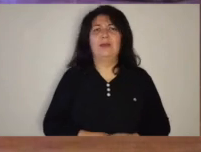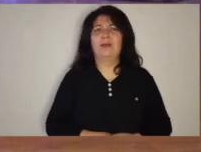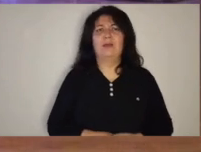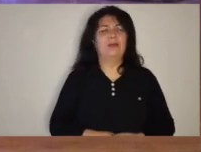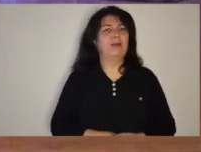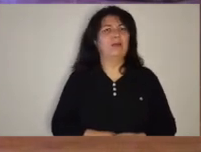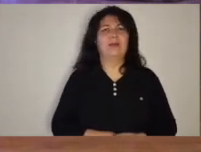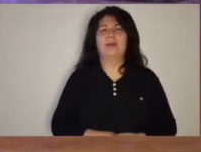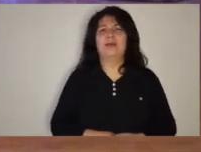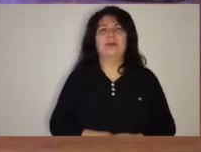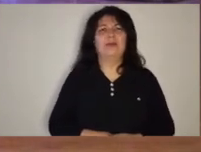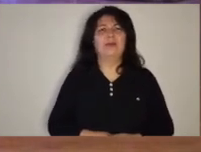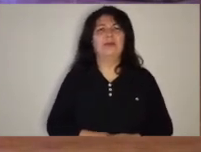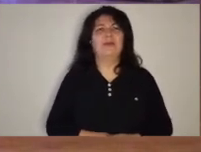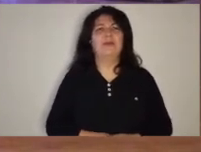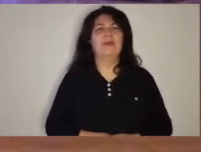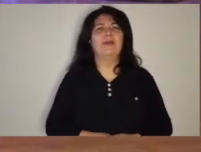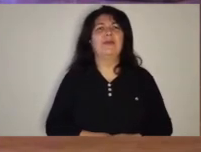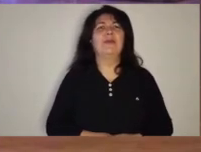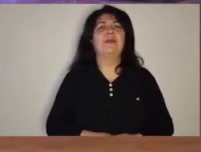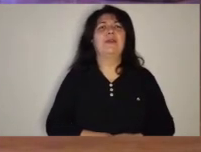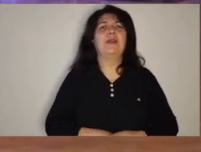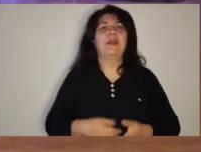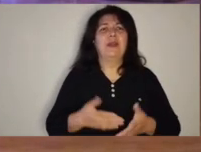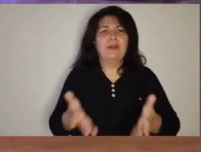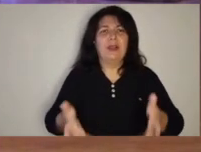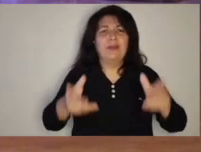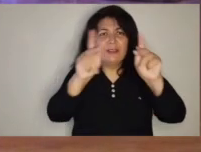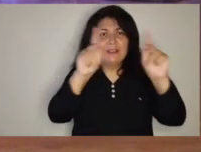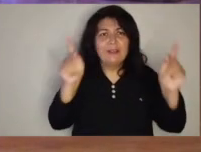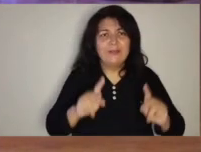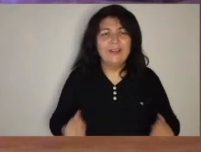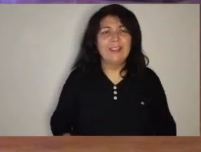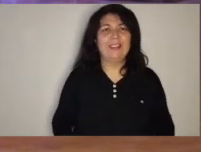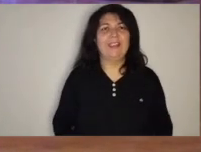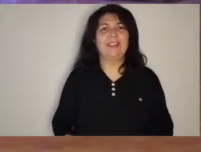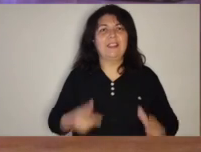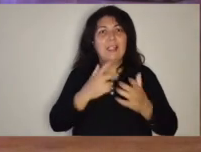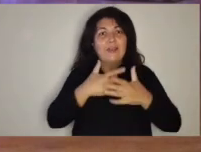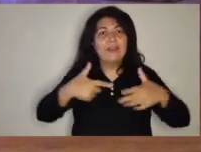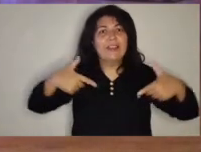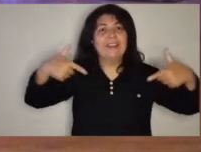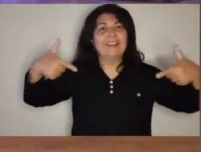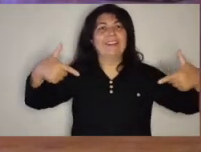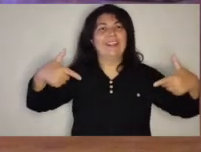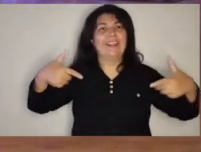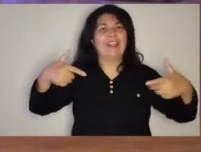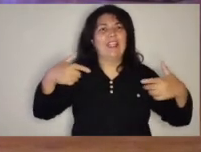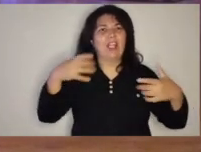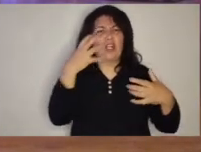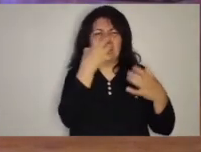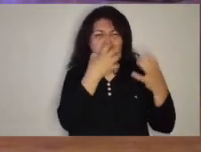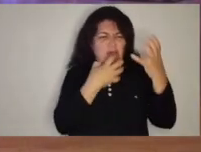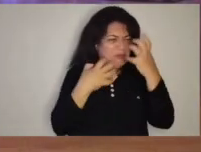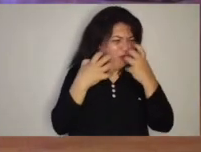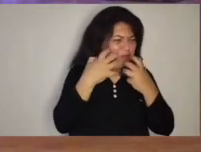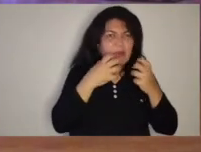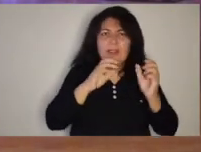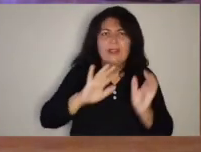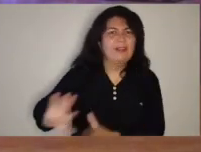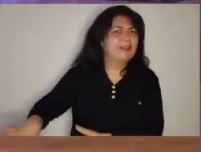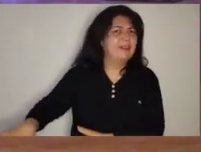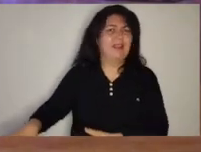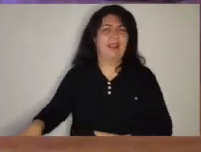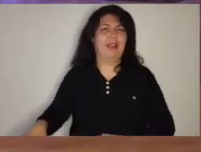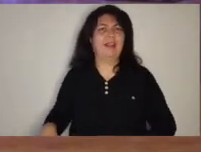Irmãos, eu como, posso comer. Então, glória. Irmãos, seja feliz. Para que ficar com uma